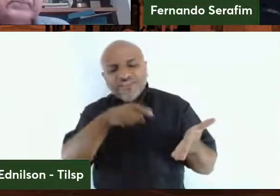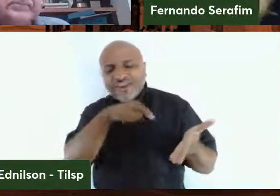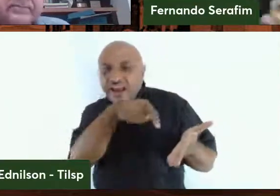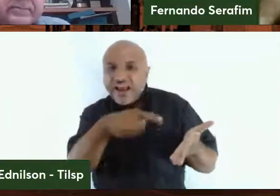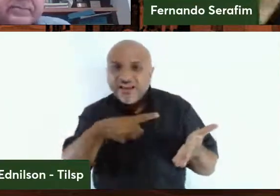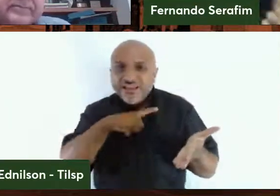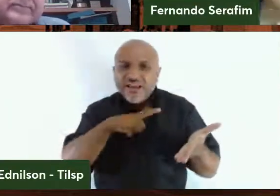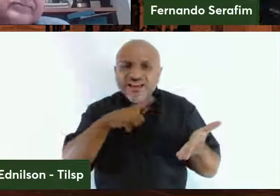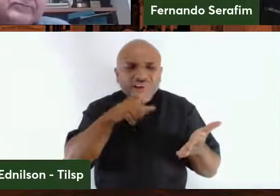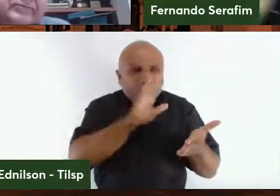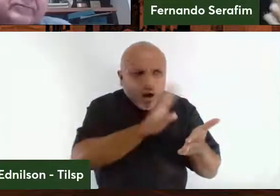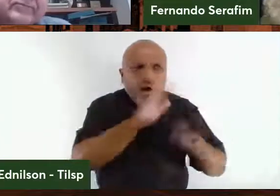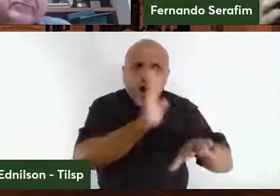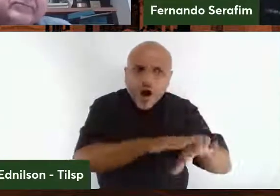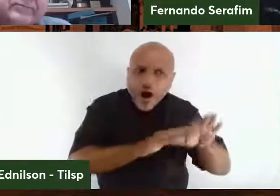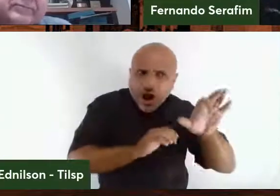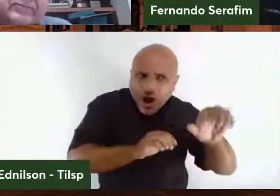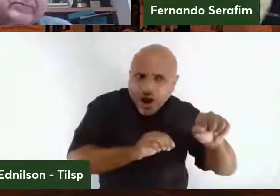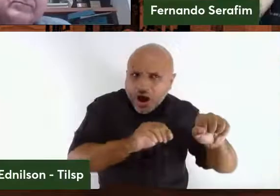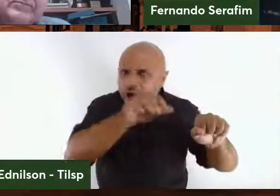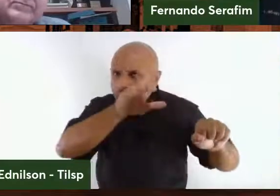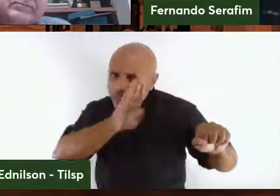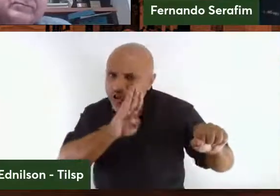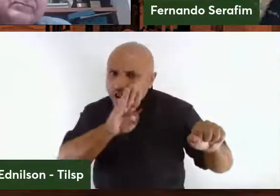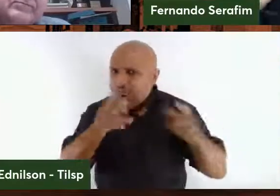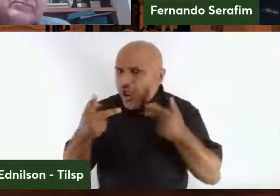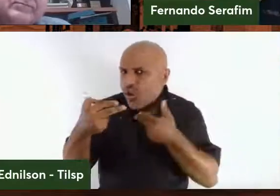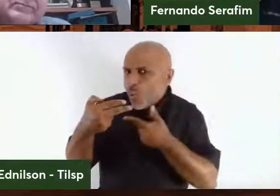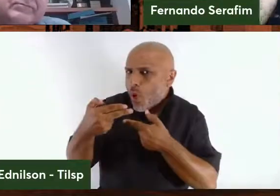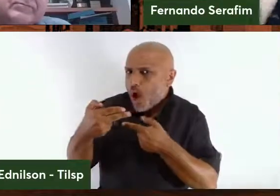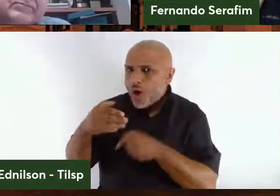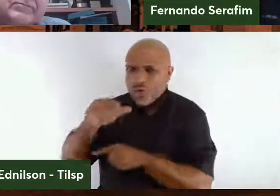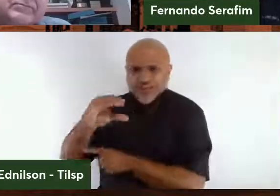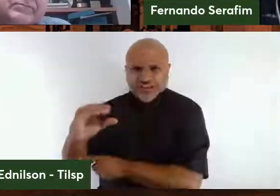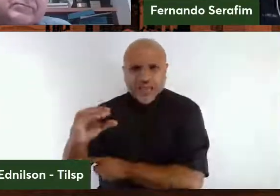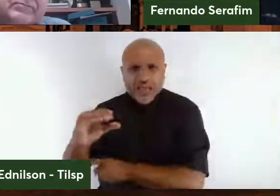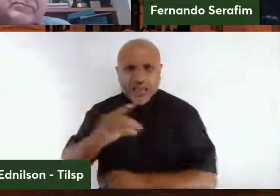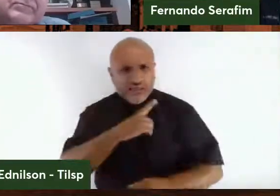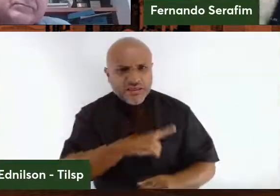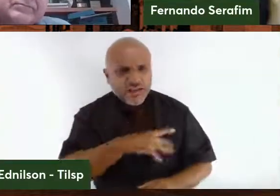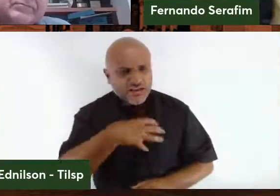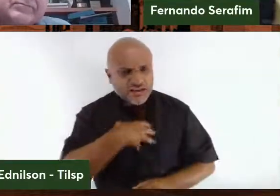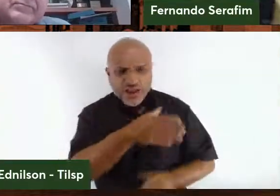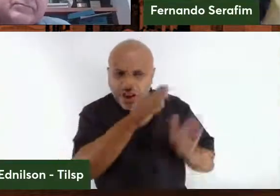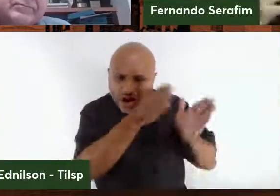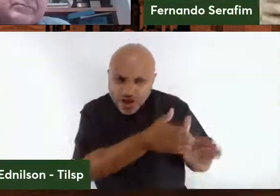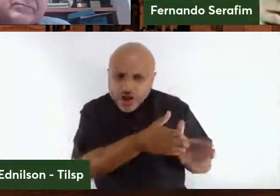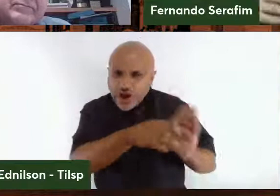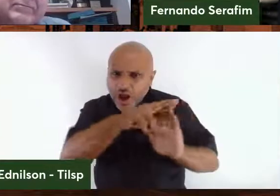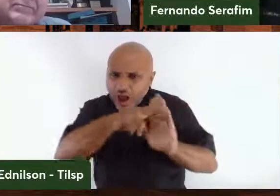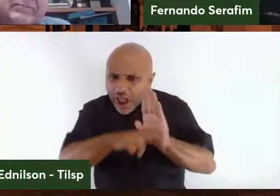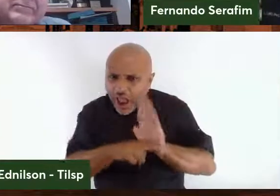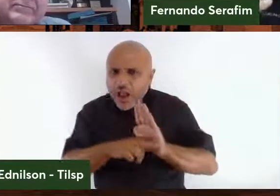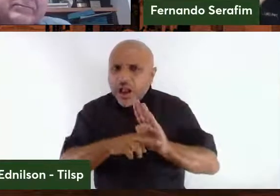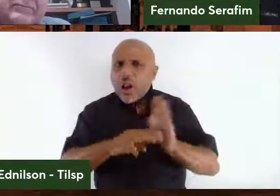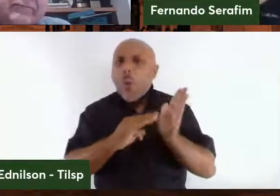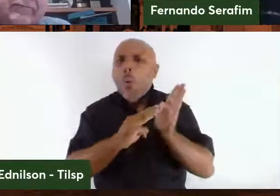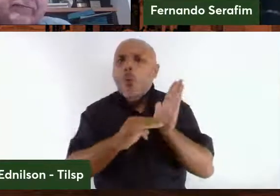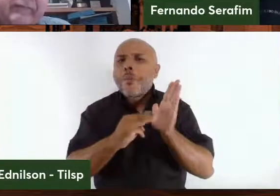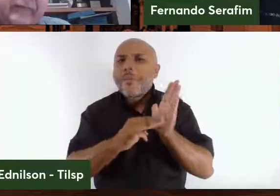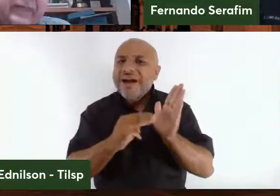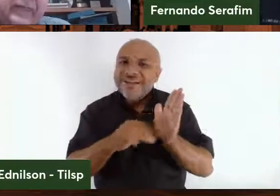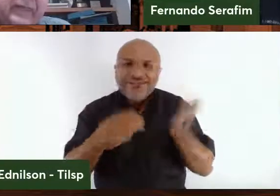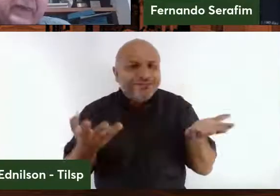A mais B igual a C, aquele pensamento cartesiano que tem que ser desse jeito, a regra, o método, e de